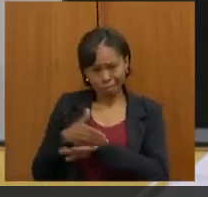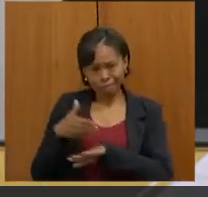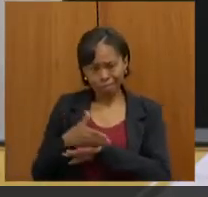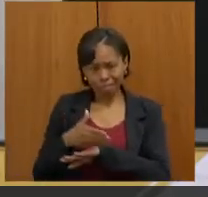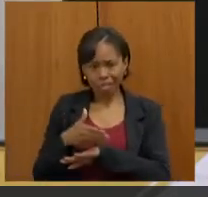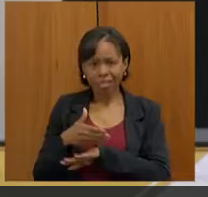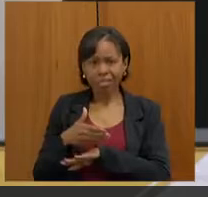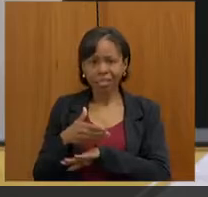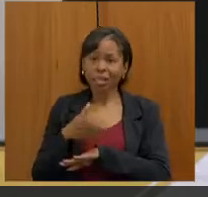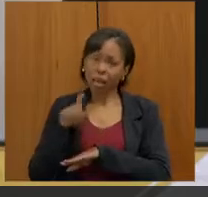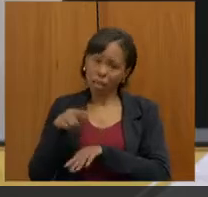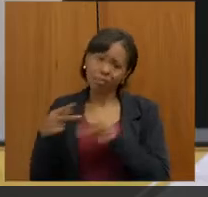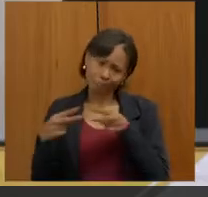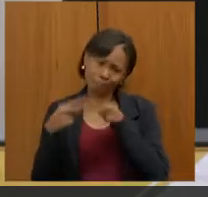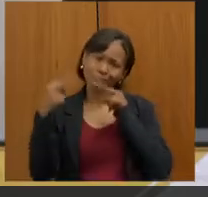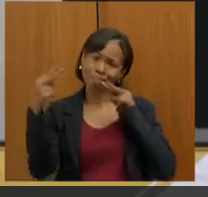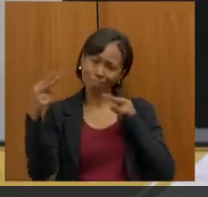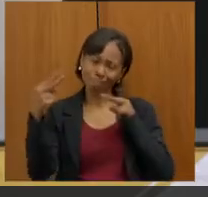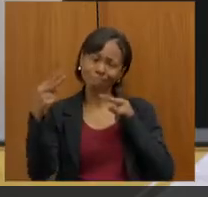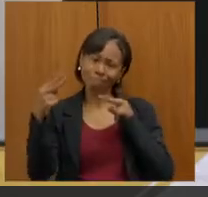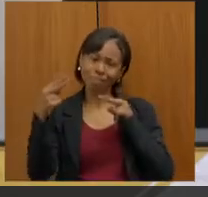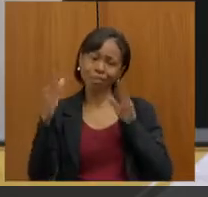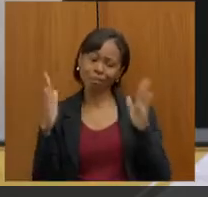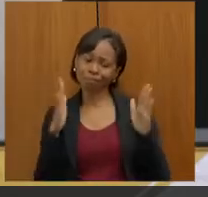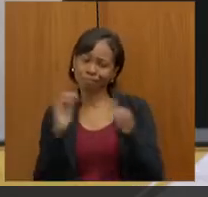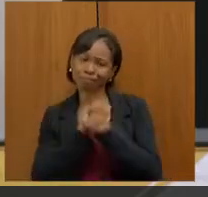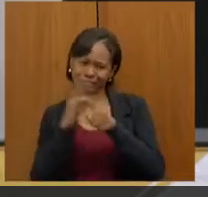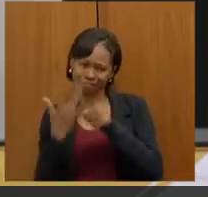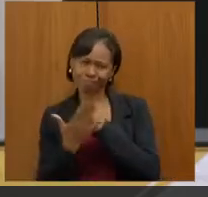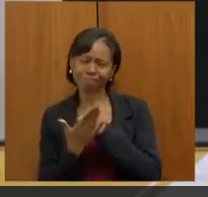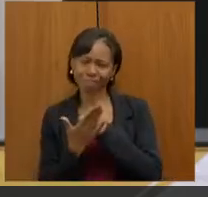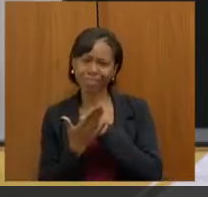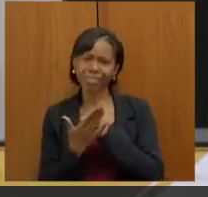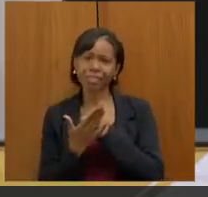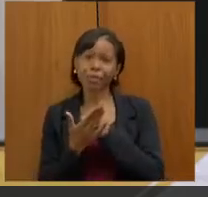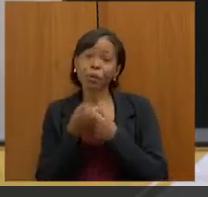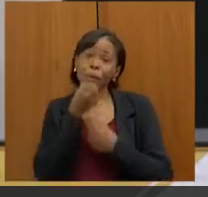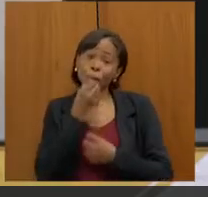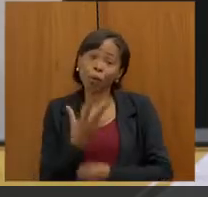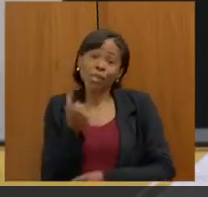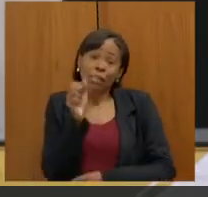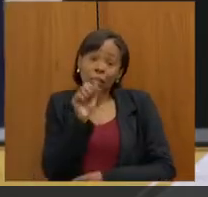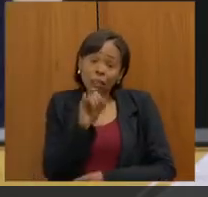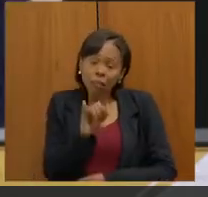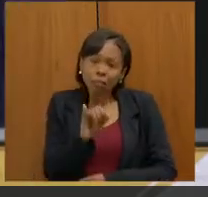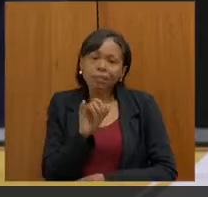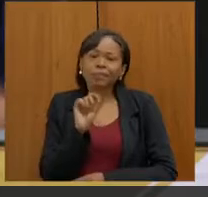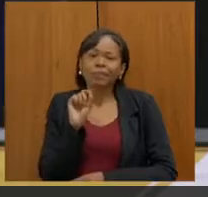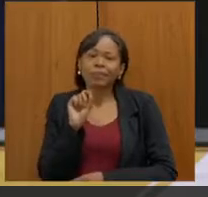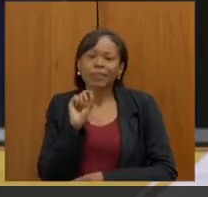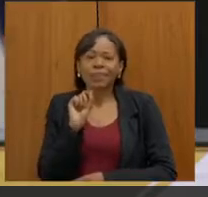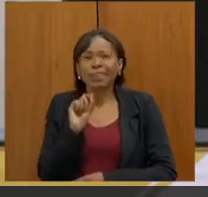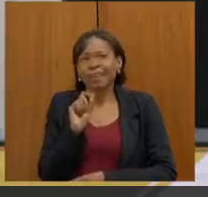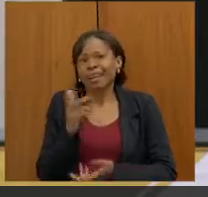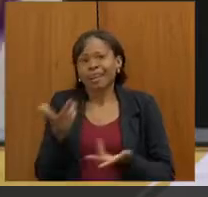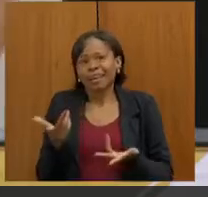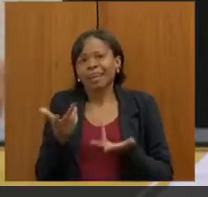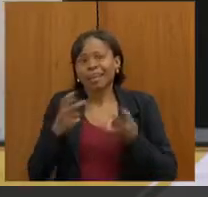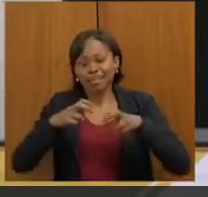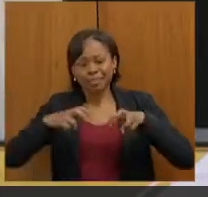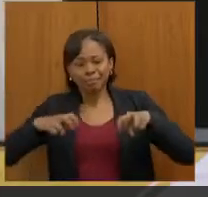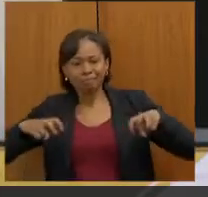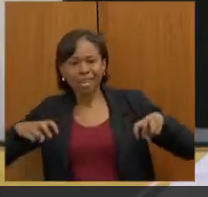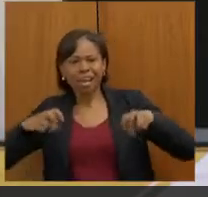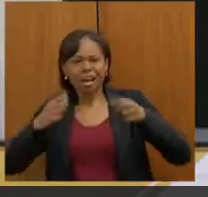ainda é virtual em função da pandemia do covid-19 o bom mesmo seria que a bom né que os nossos